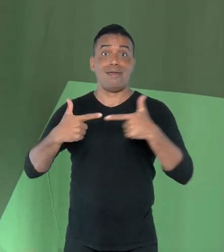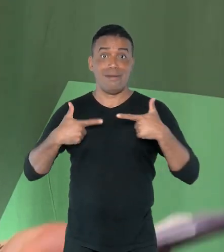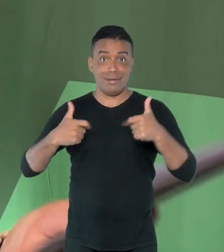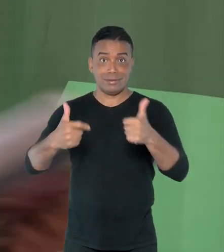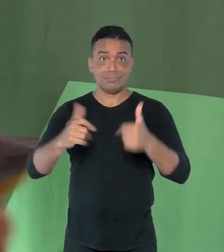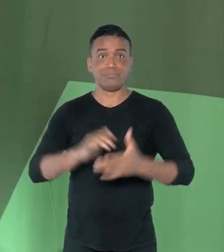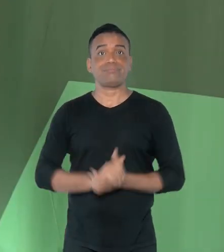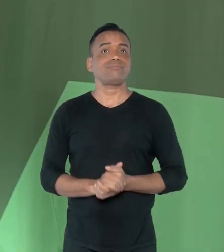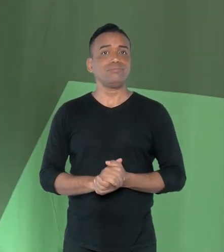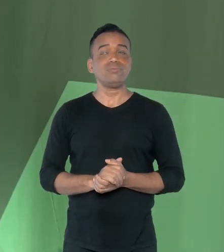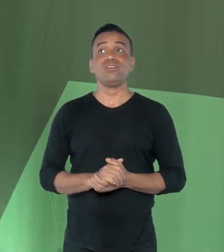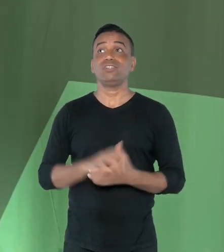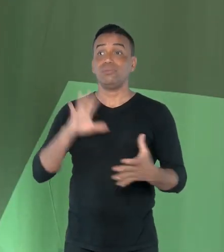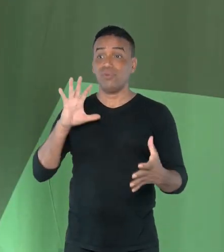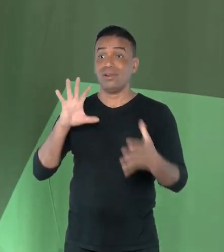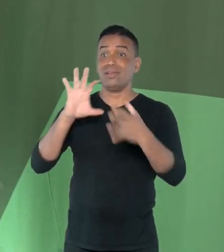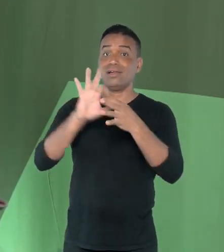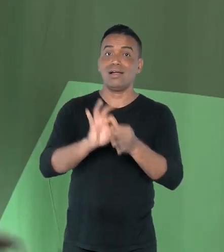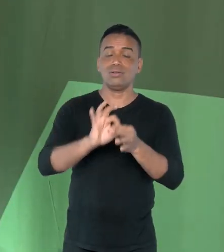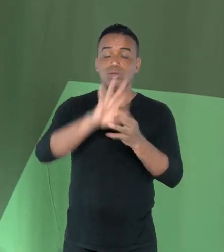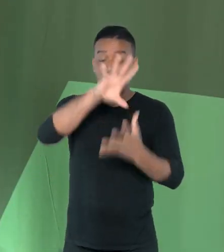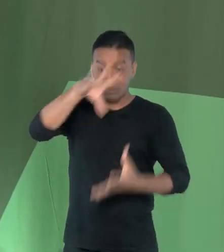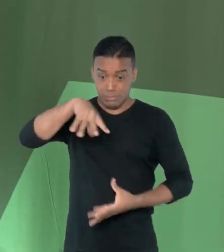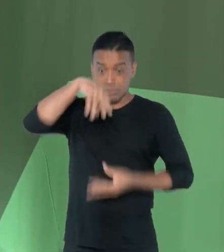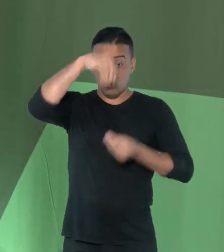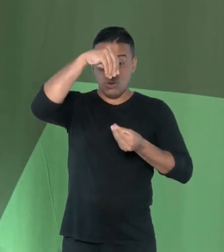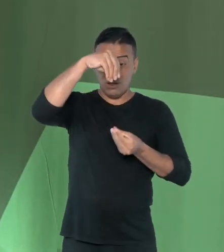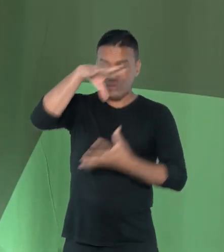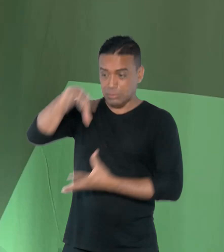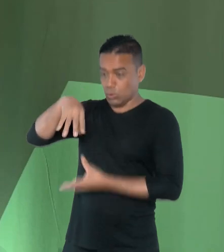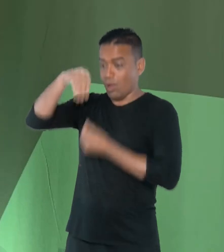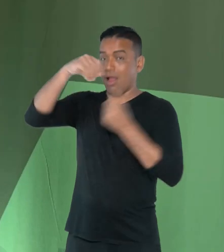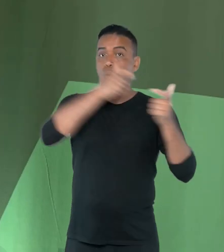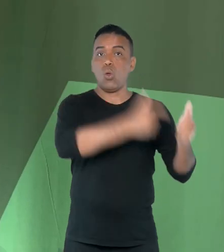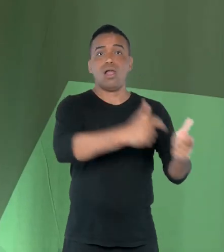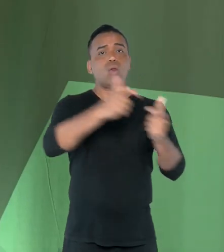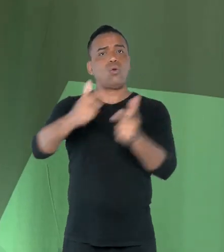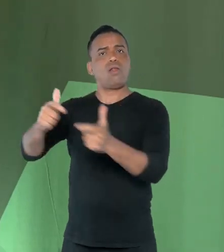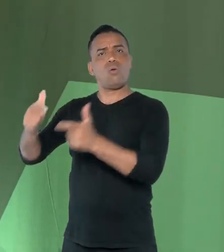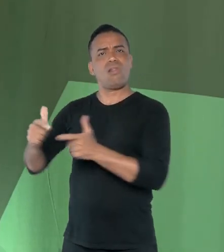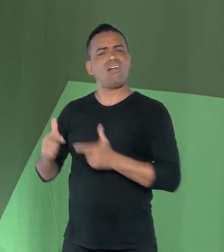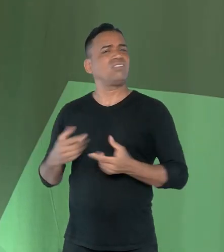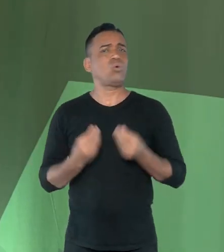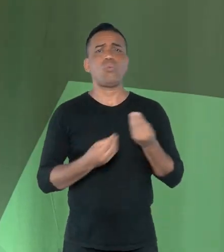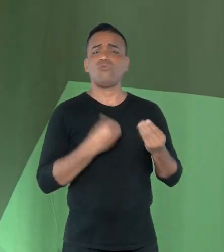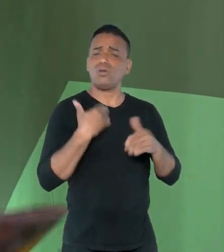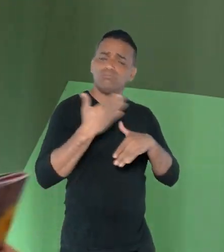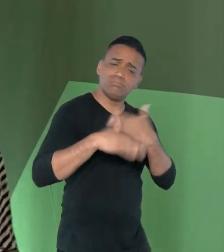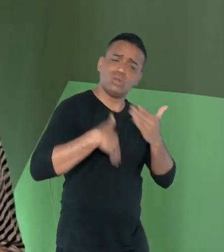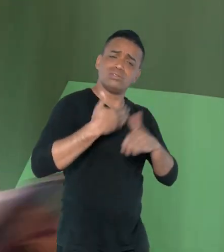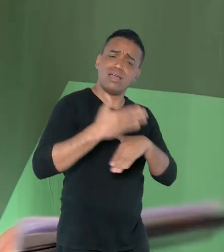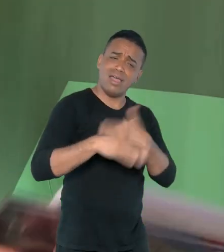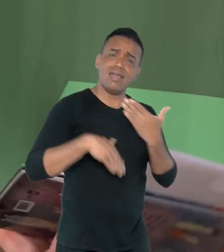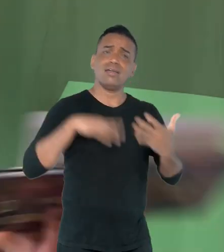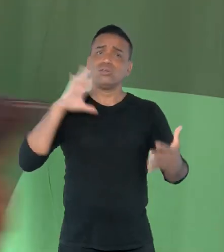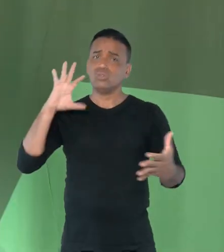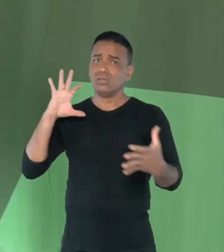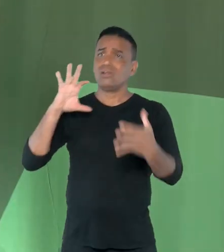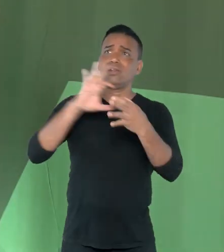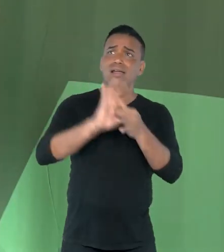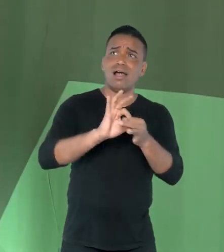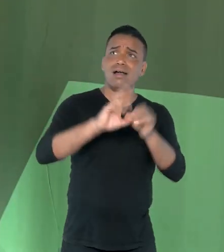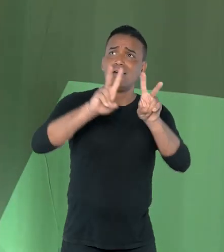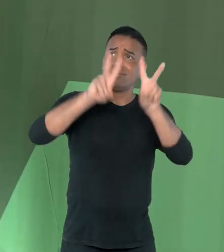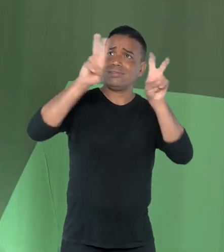ali linkando com a espiritualidade desses lugares também. Como que foi esse processo de linkar um